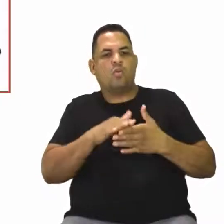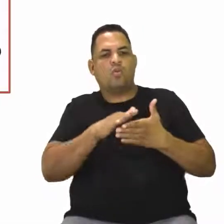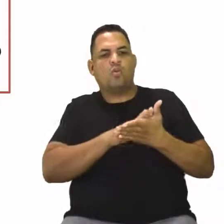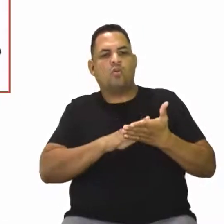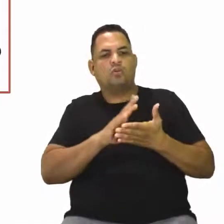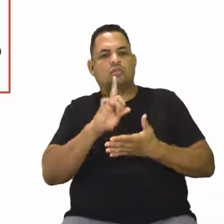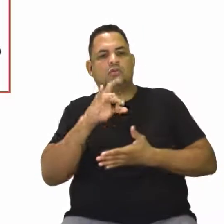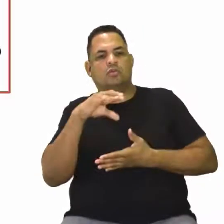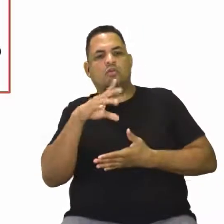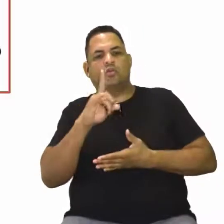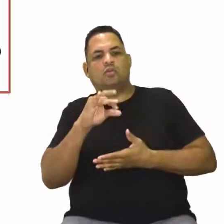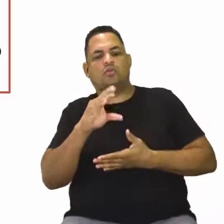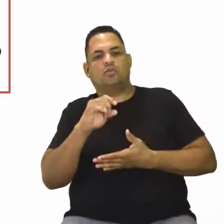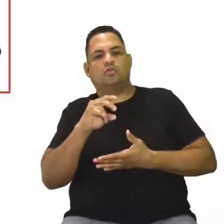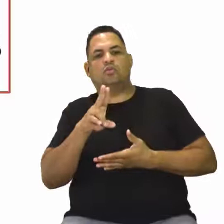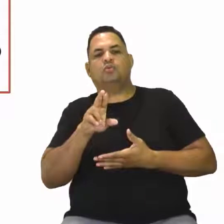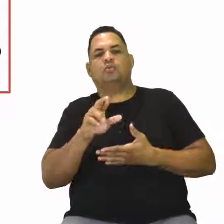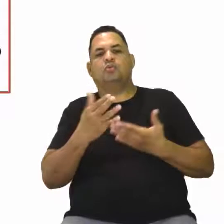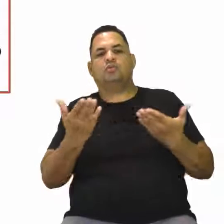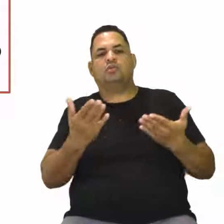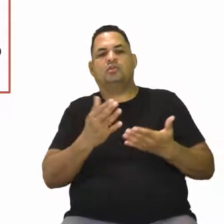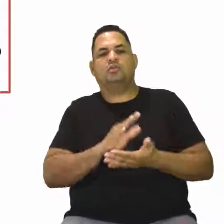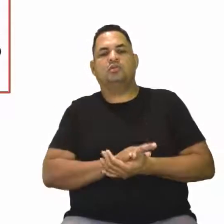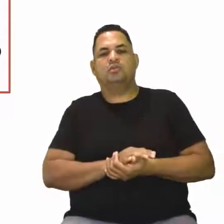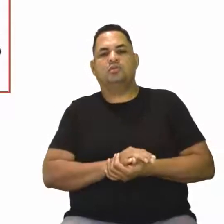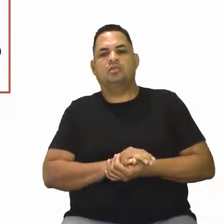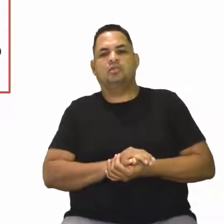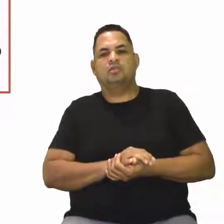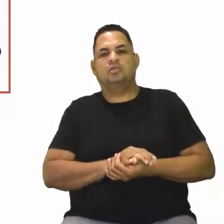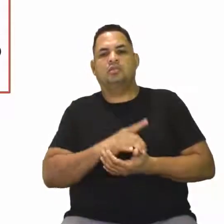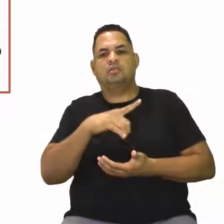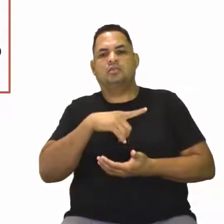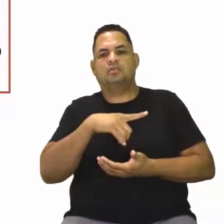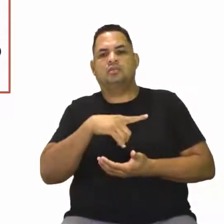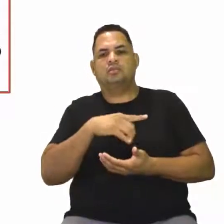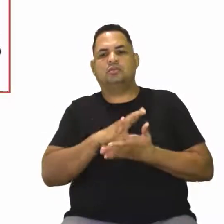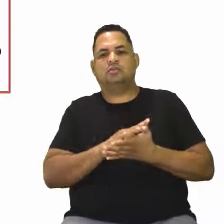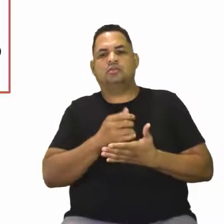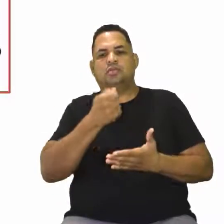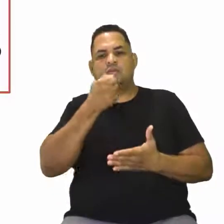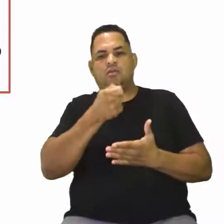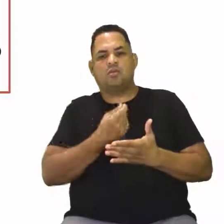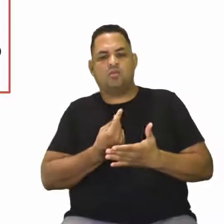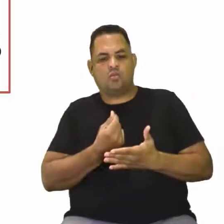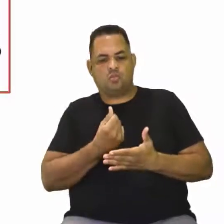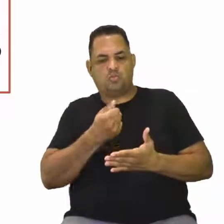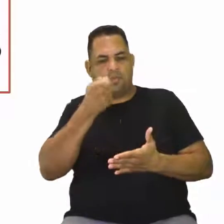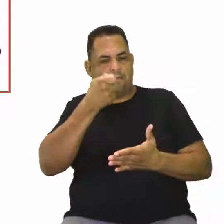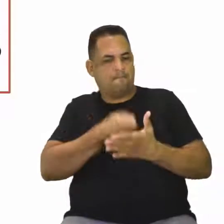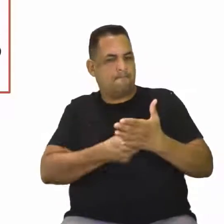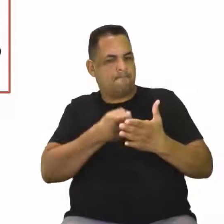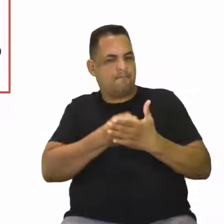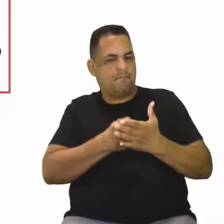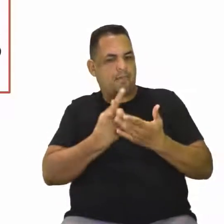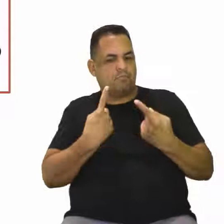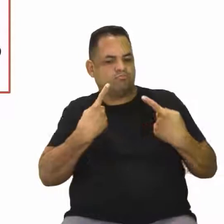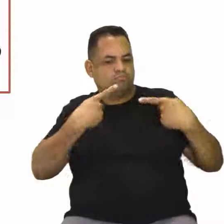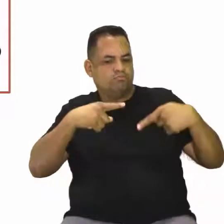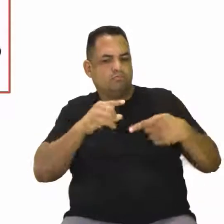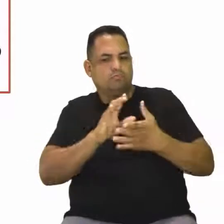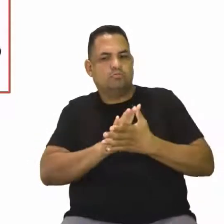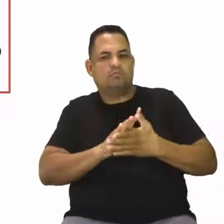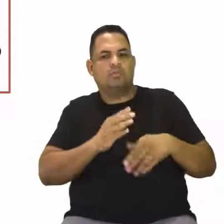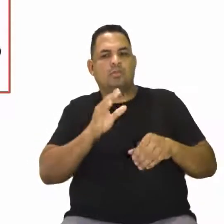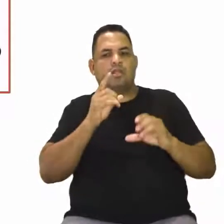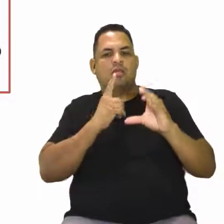Lincoln Gordon. Houve um recurso para combate ao comunismo no Brasil. Nós